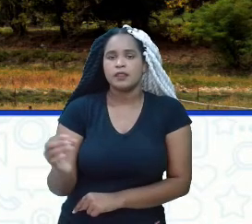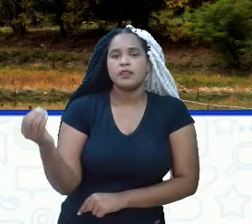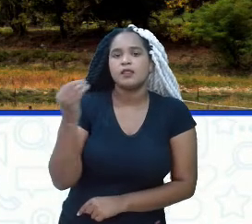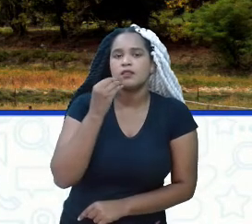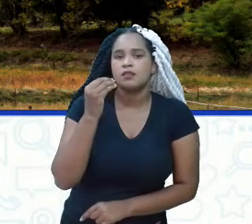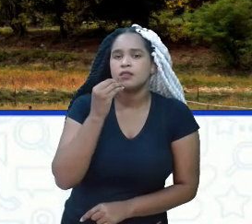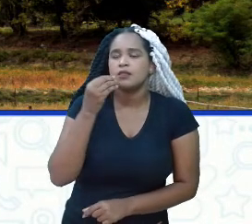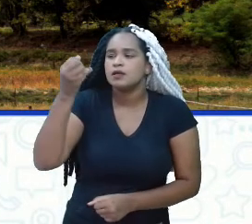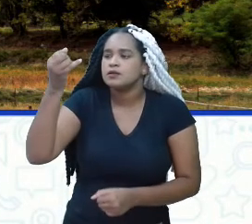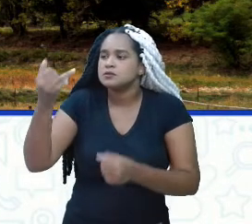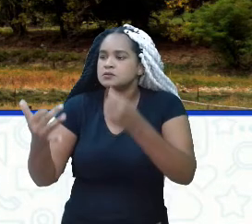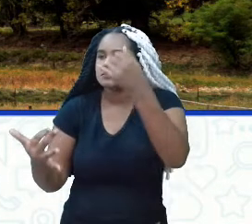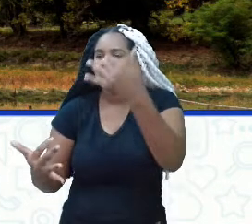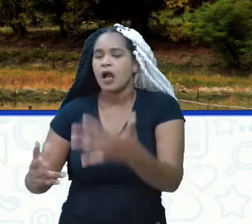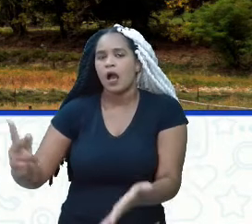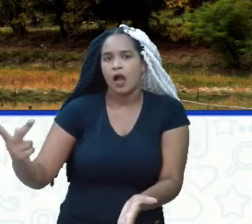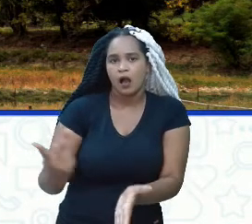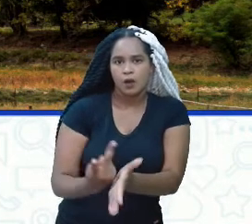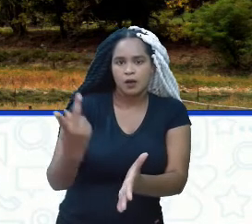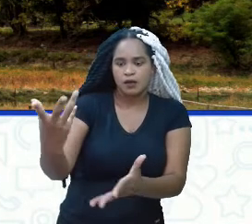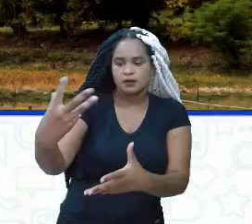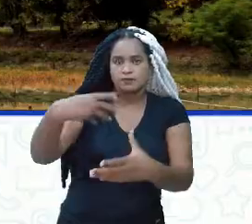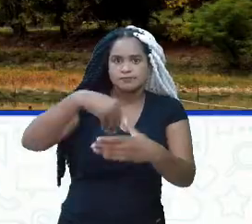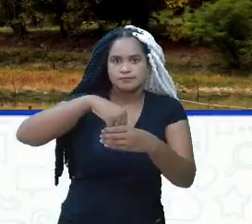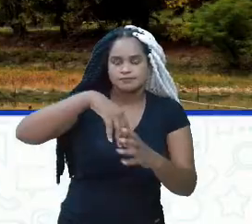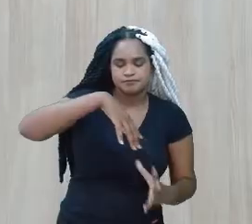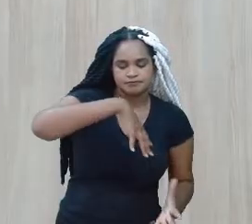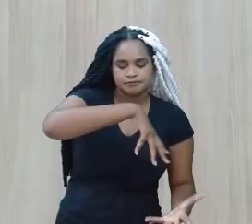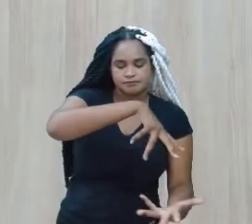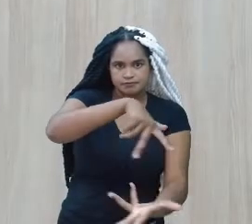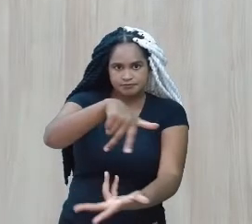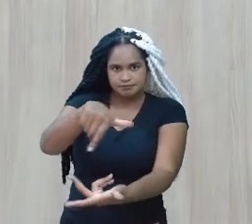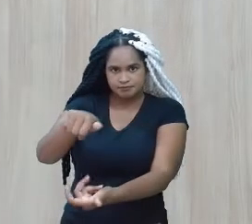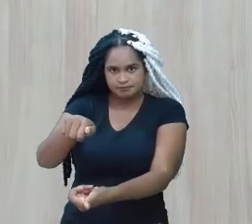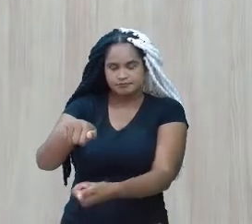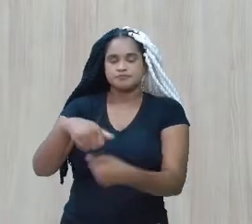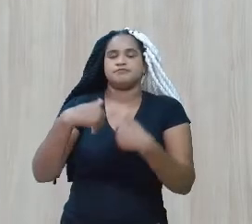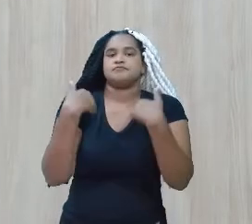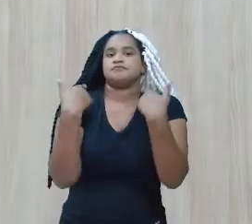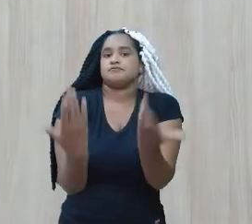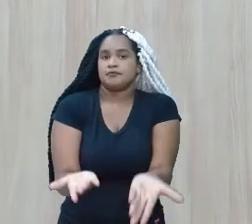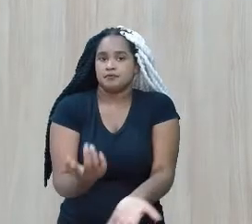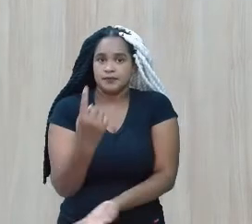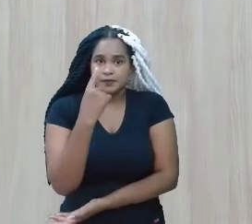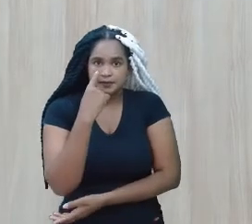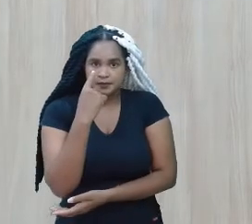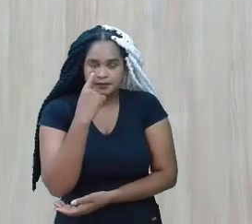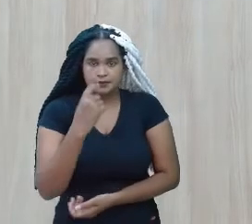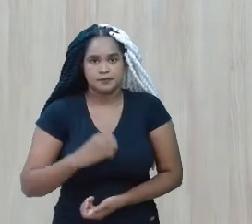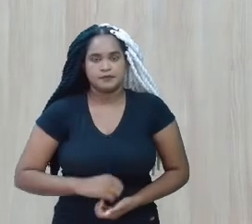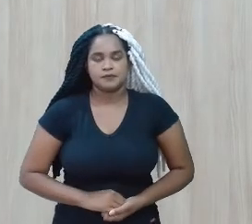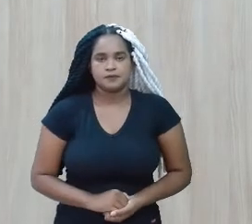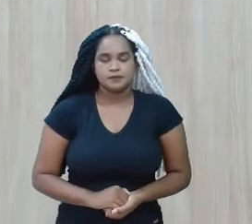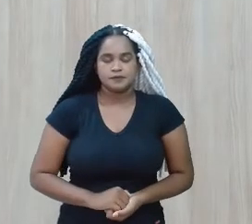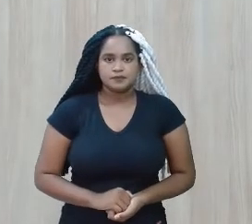para tudo o que acontece no mundo. Como falei para vocês, geralmente, não é, em